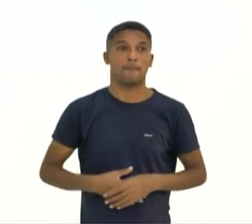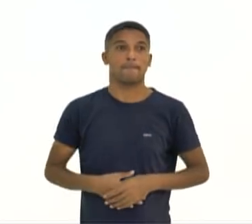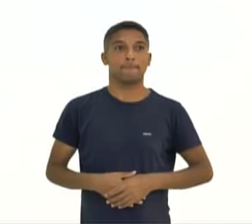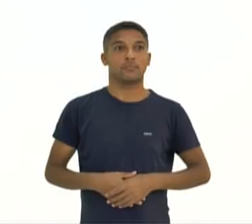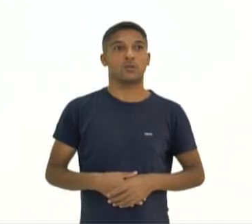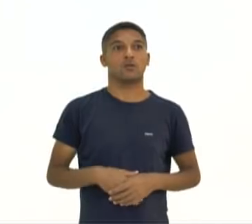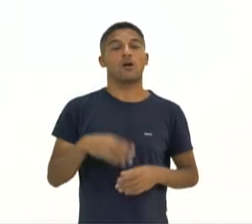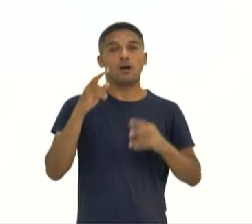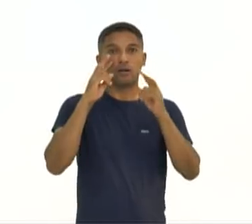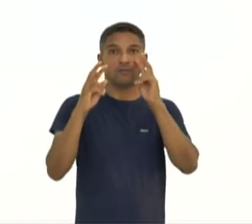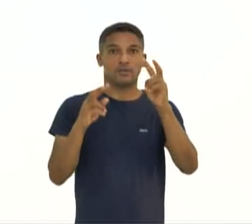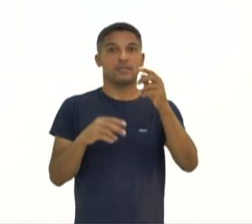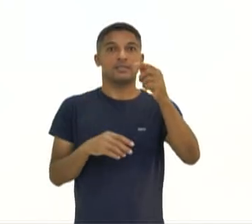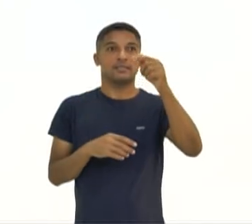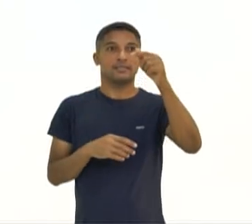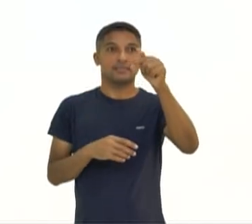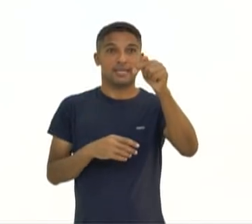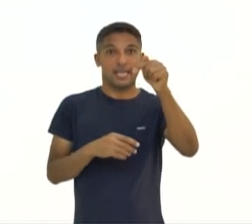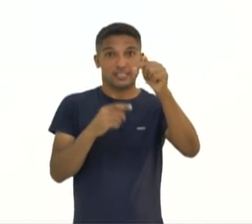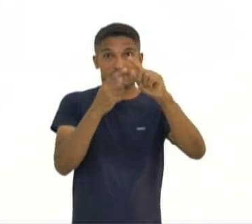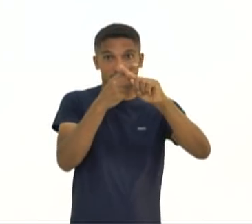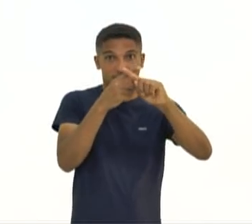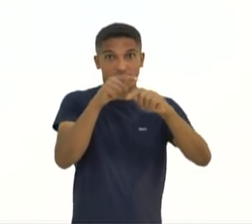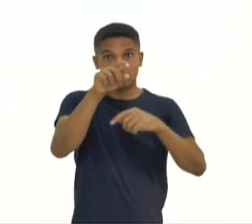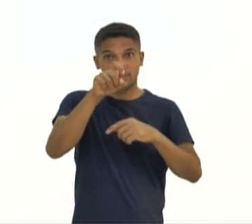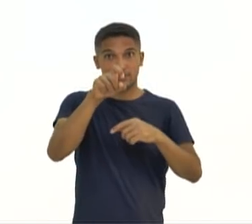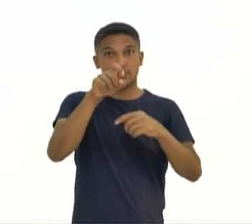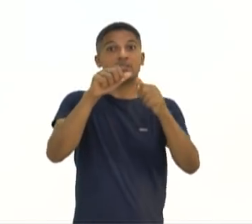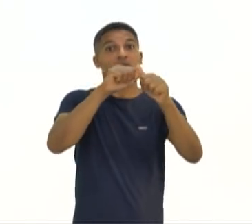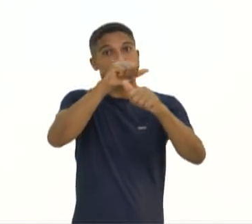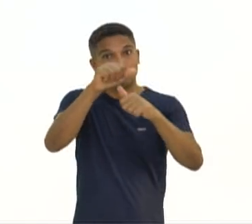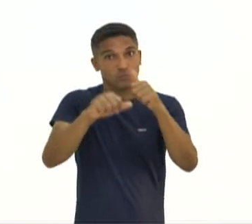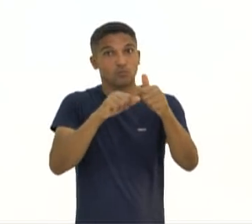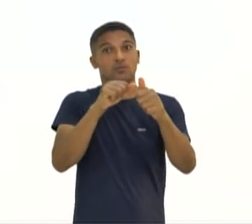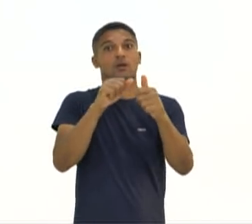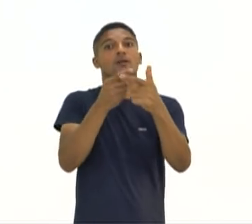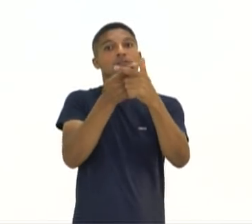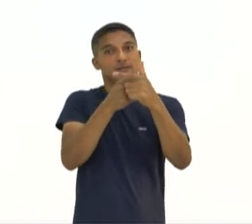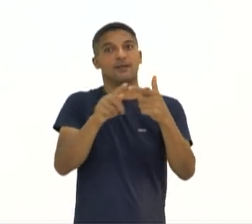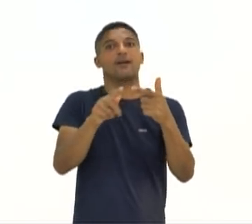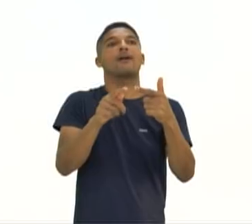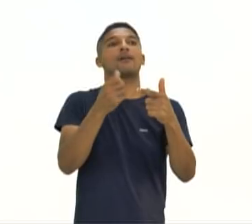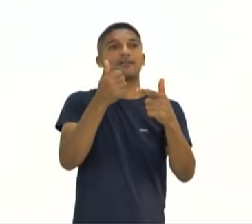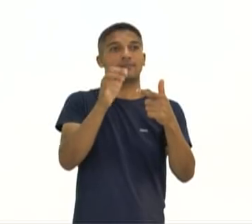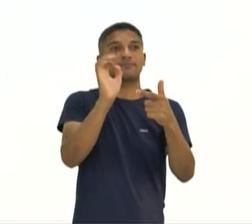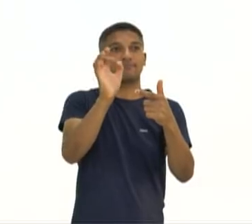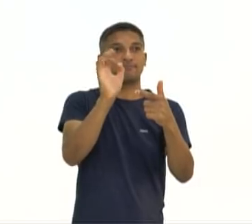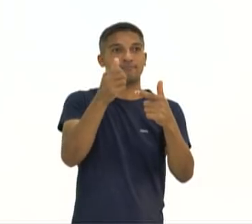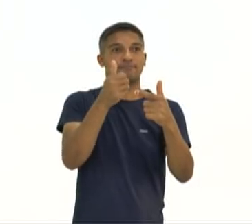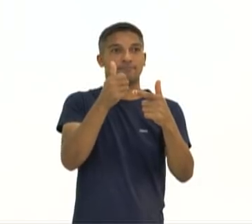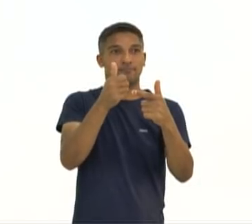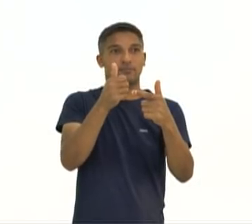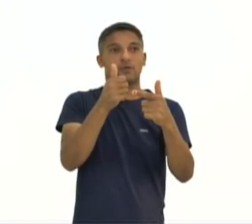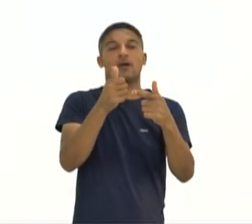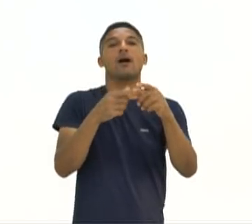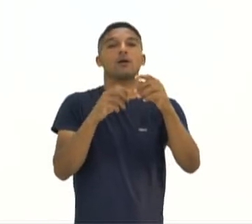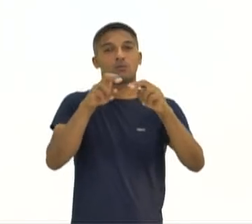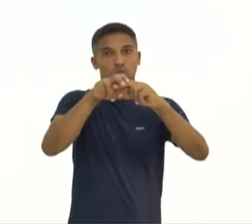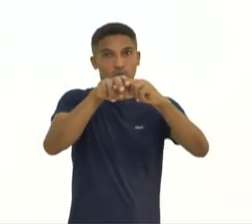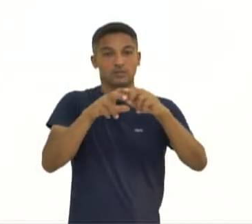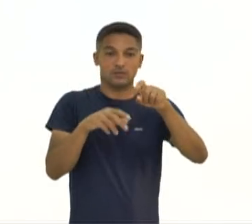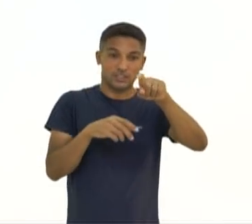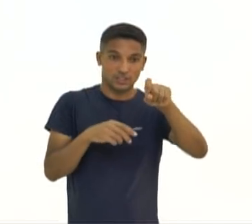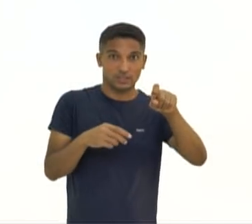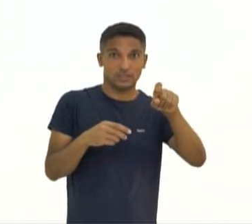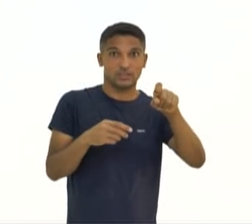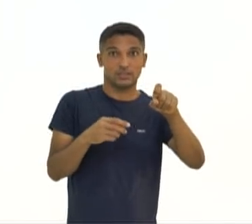no caso, o 7 estava multiplicando, deveria passá-lo dividindo, que ia resultar em x igual